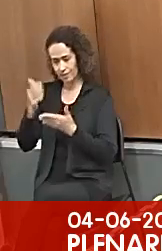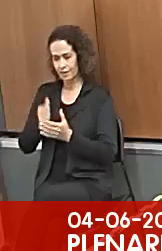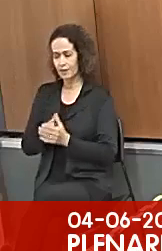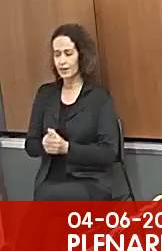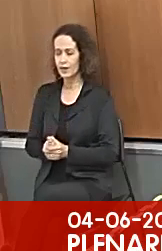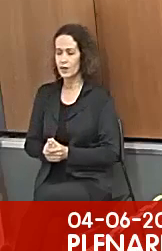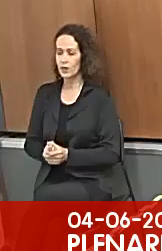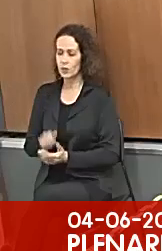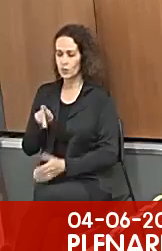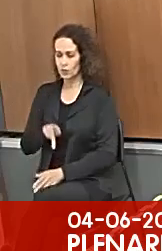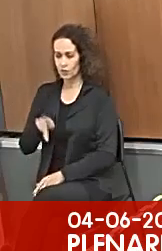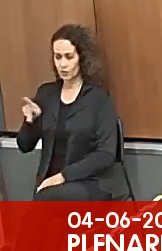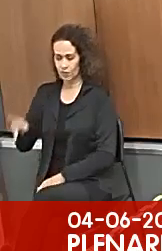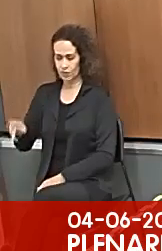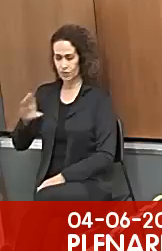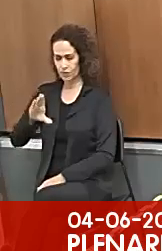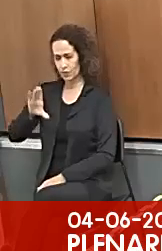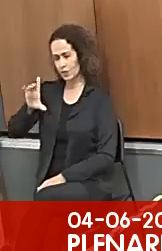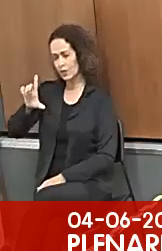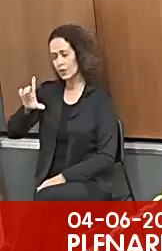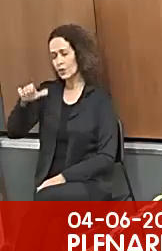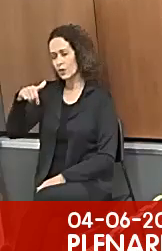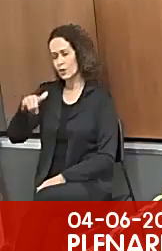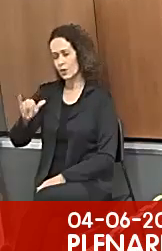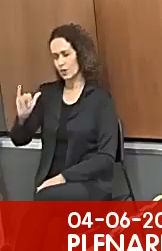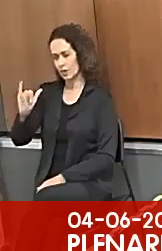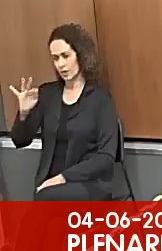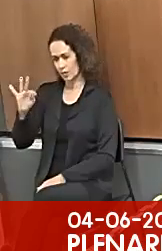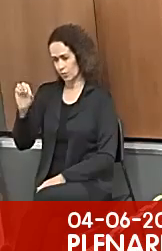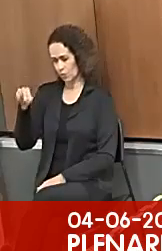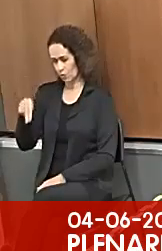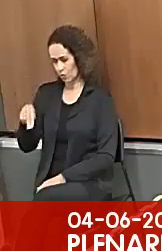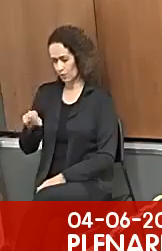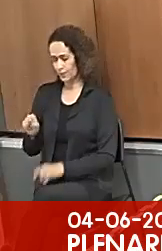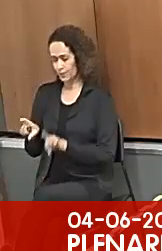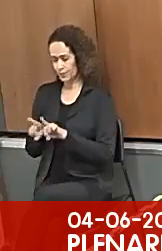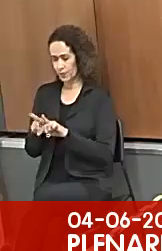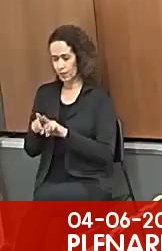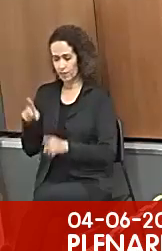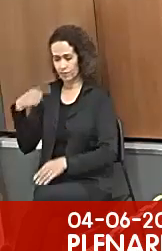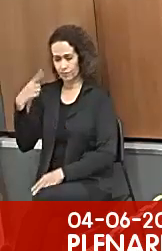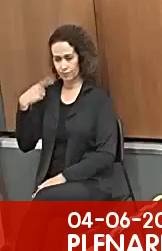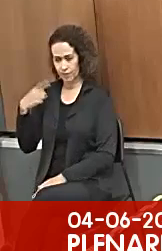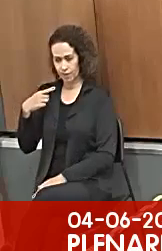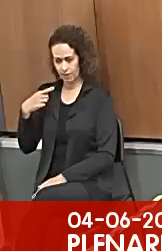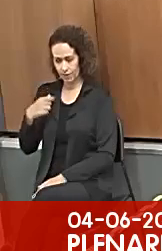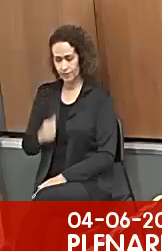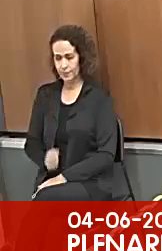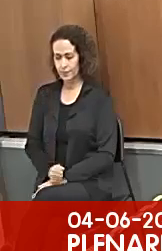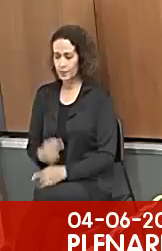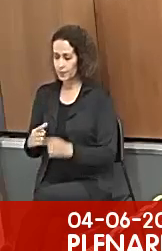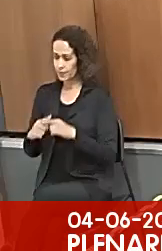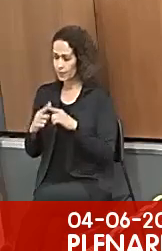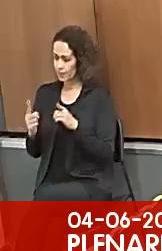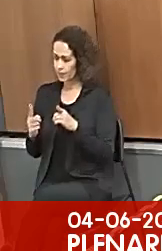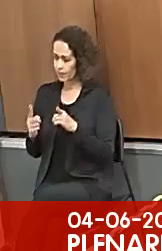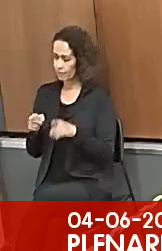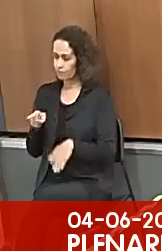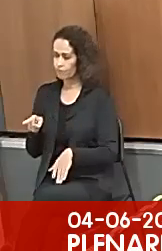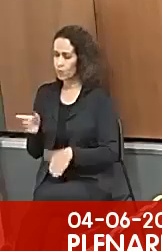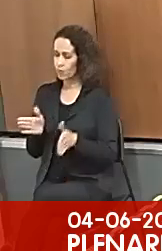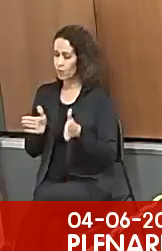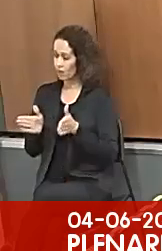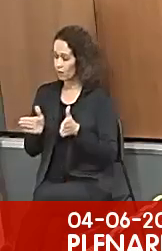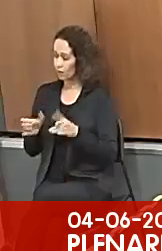professor Cleiton, muito atuante, um deputado como eu no primeiro mandato, mas que está imbuído também